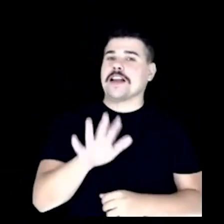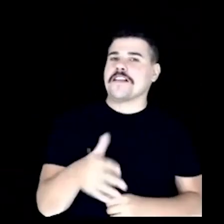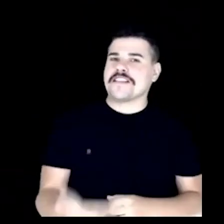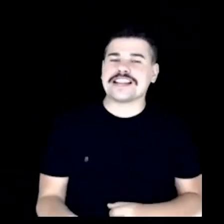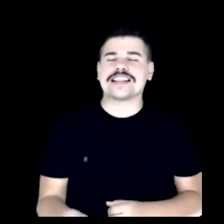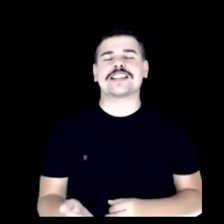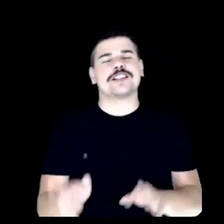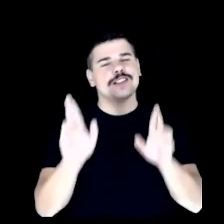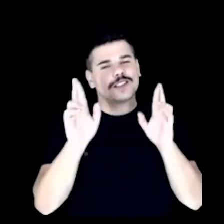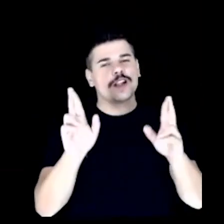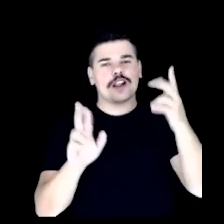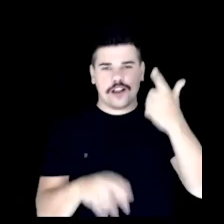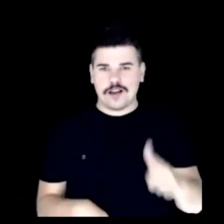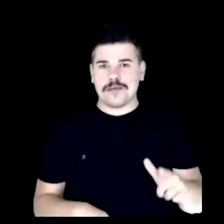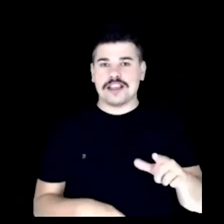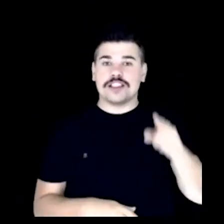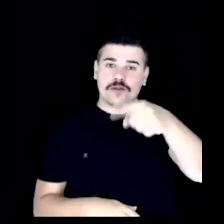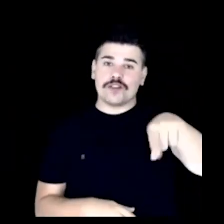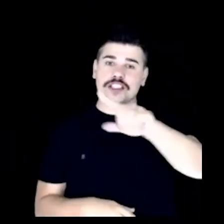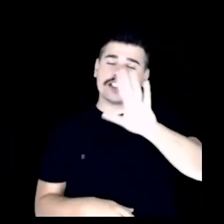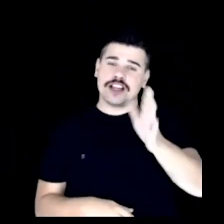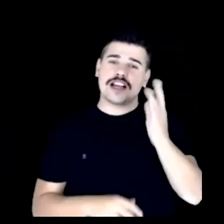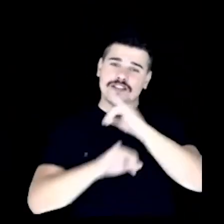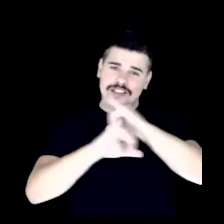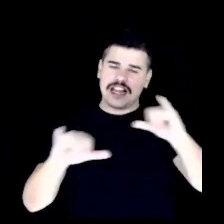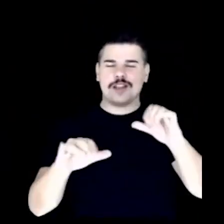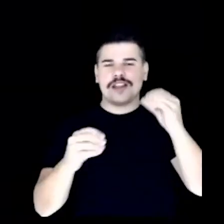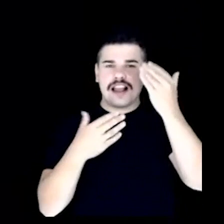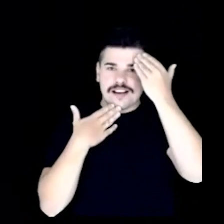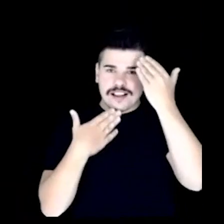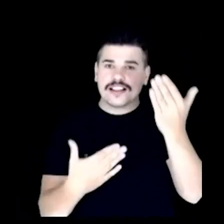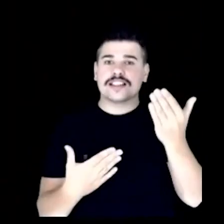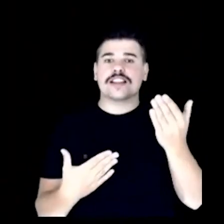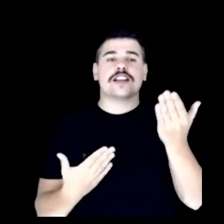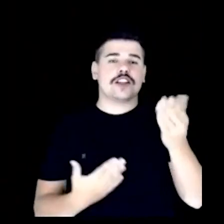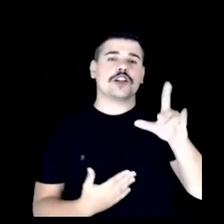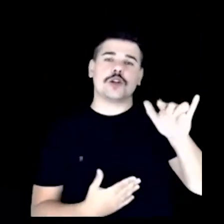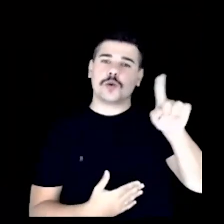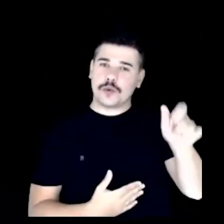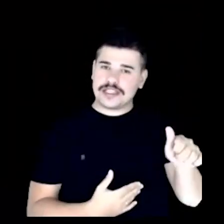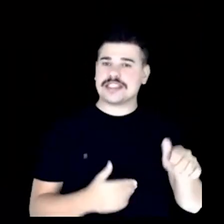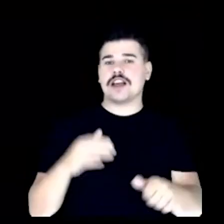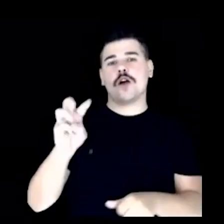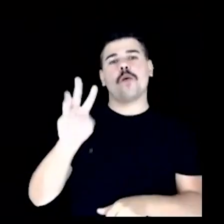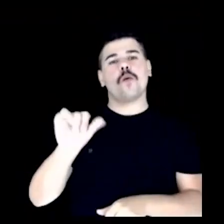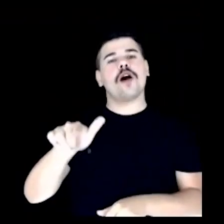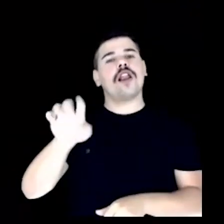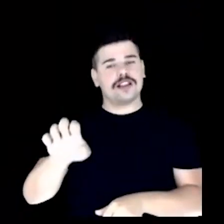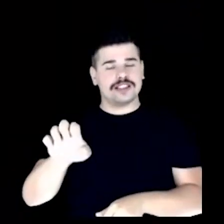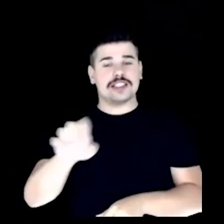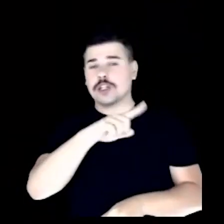lá. Bom, mais uma vez, já sendo repetitivo, queria agradecer você, Luísa,